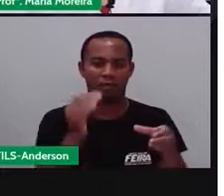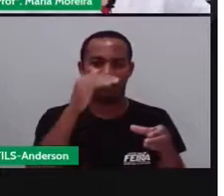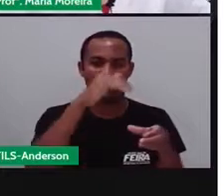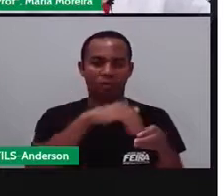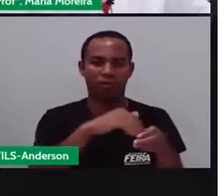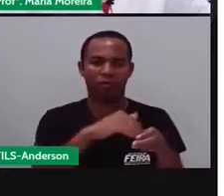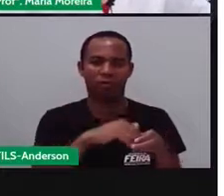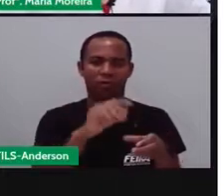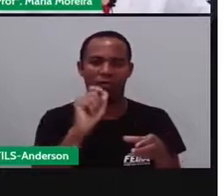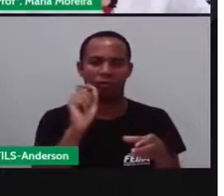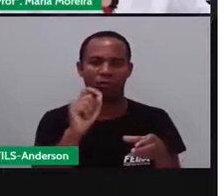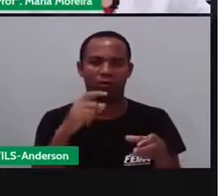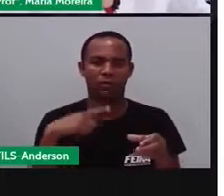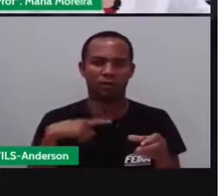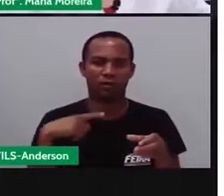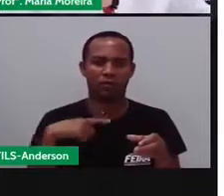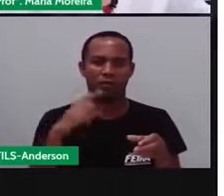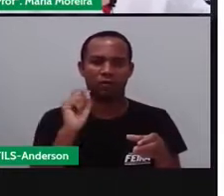vou ter o quê?